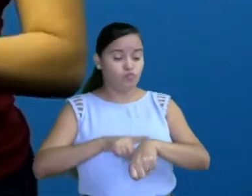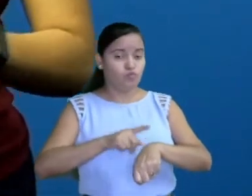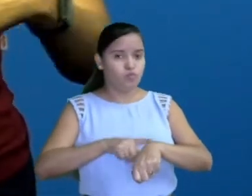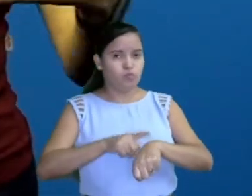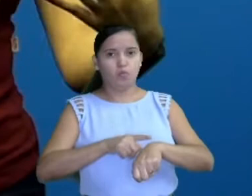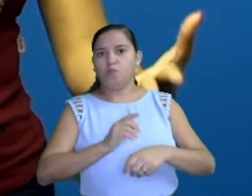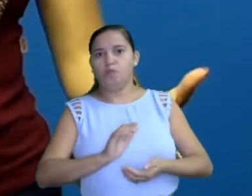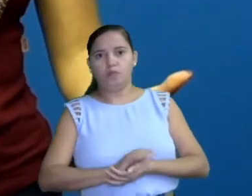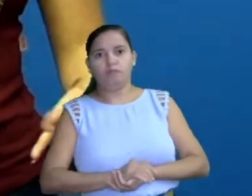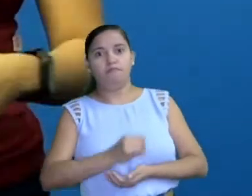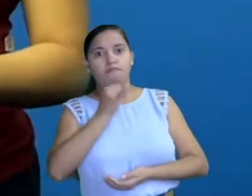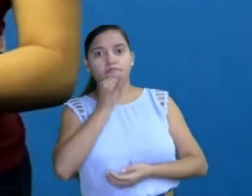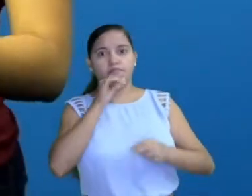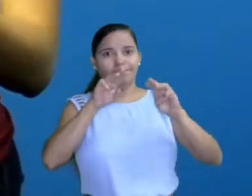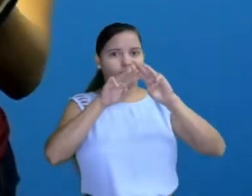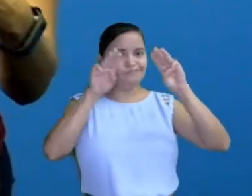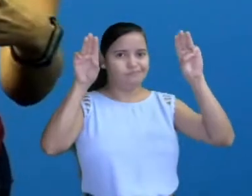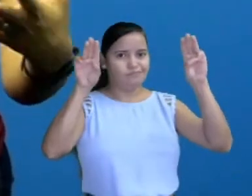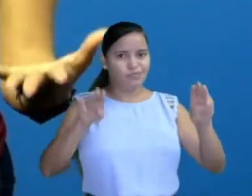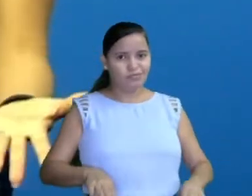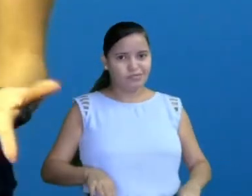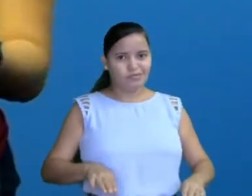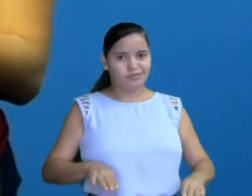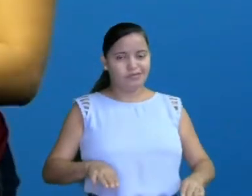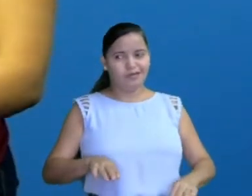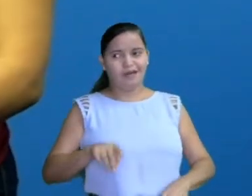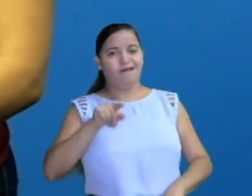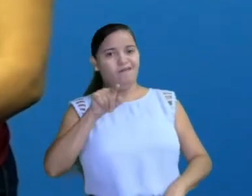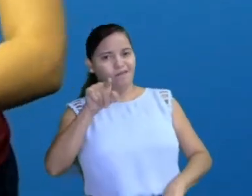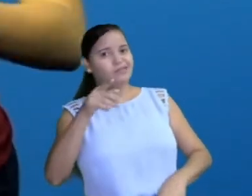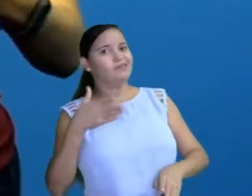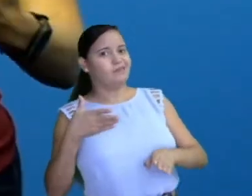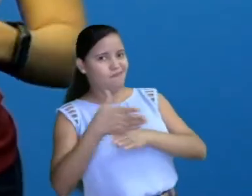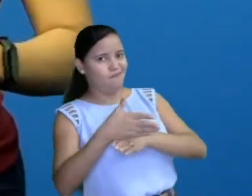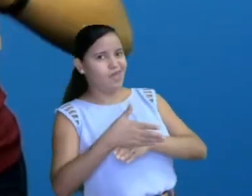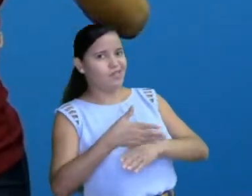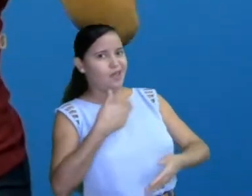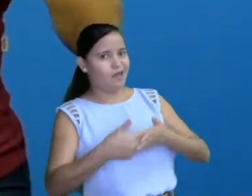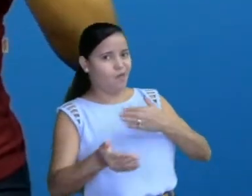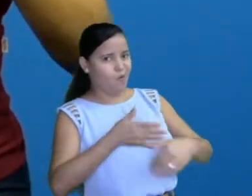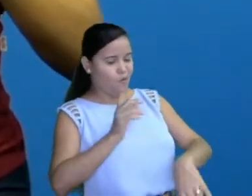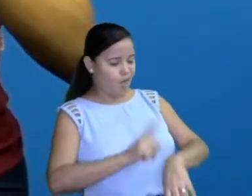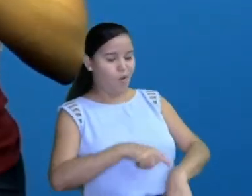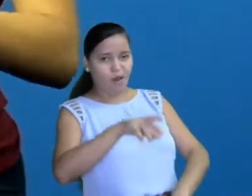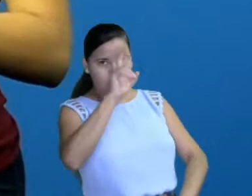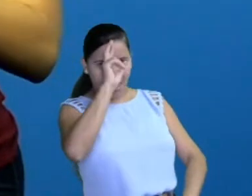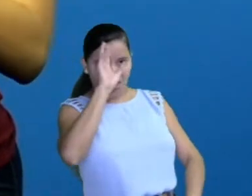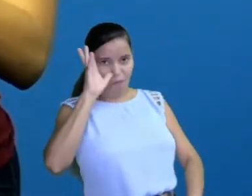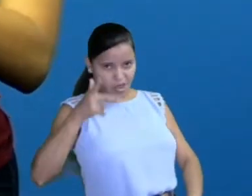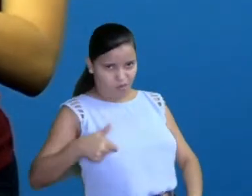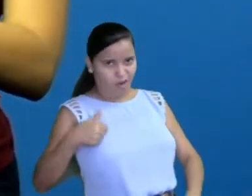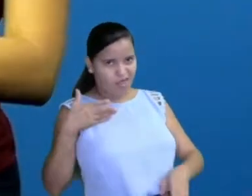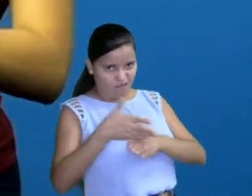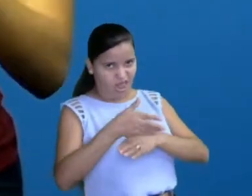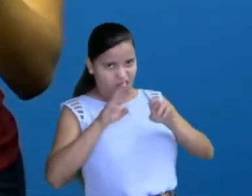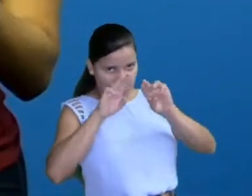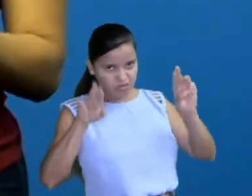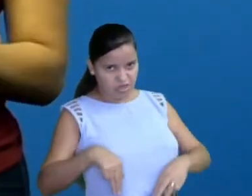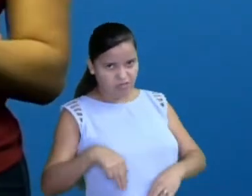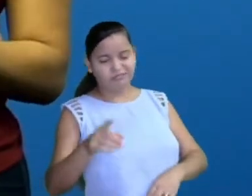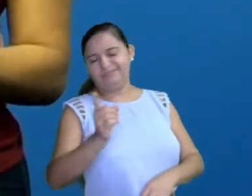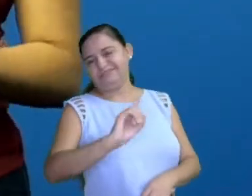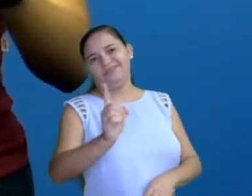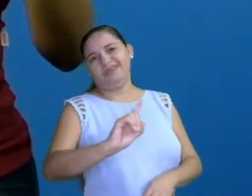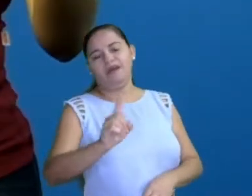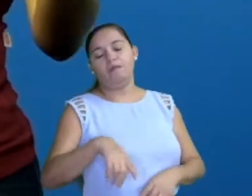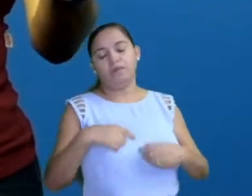Por exemplo, em museus, você vai num museu, vai entrar lá de meia-noite? Não, tem aqueles horários que devem ser seguidos para